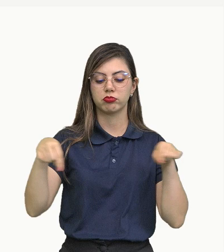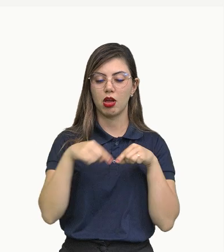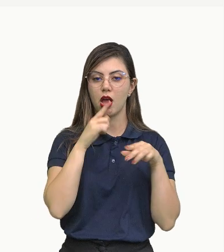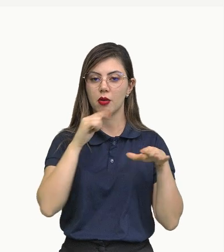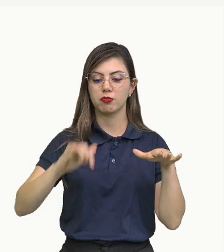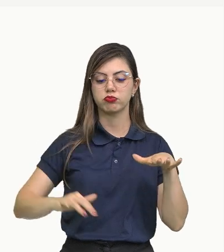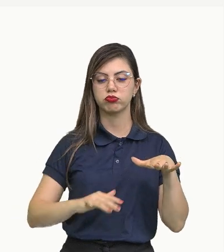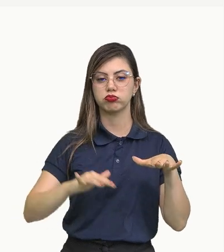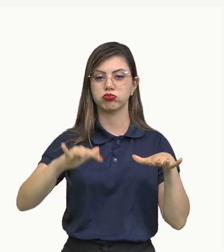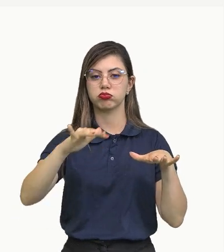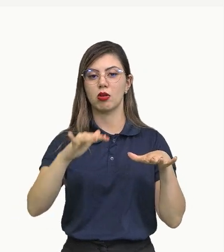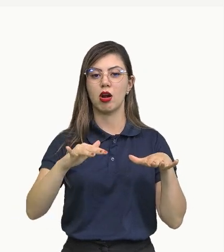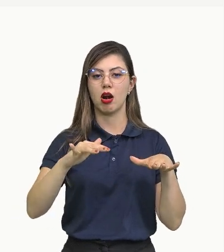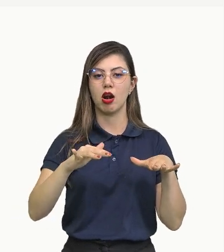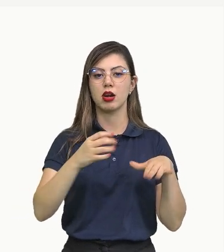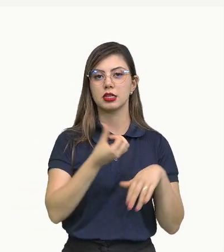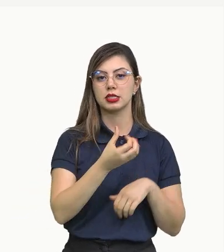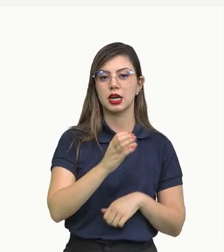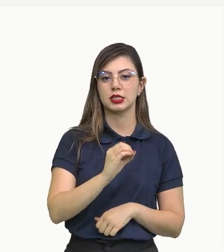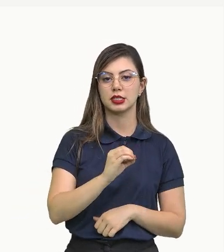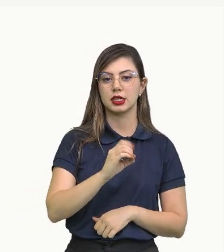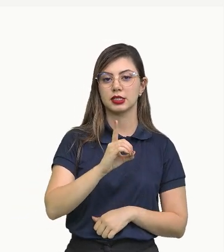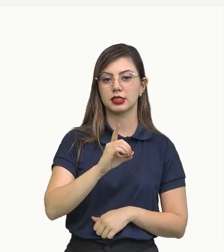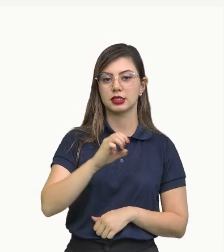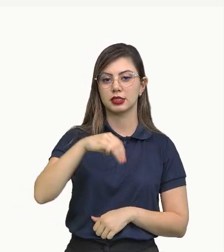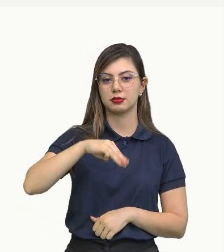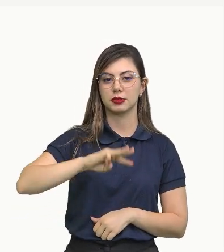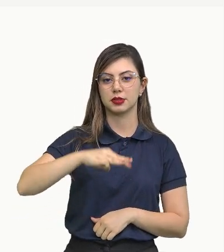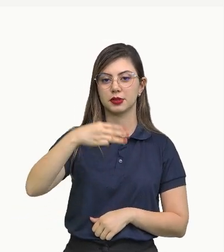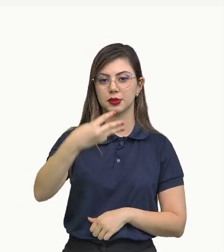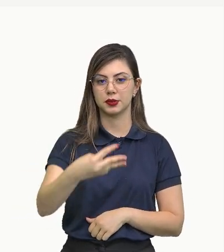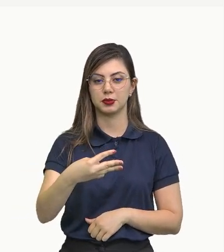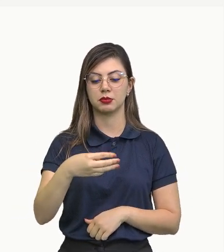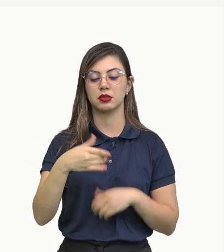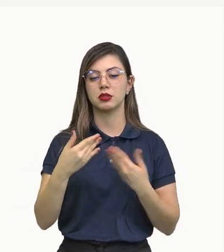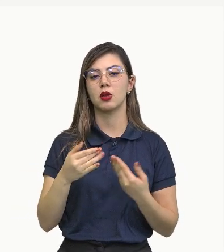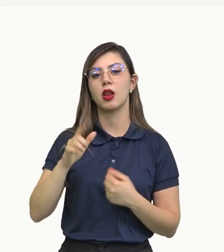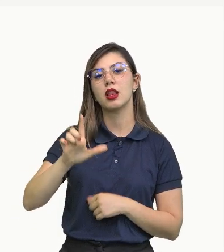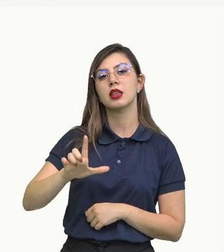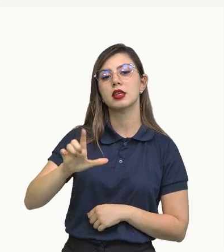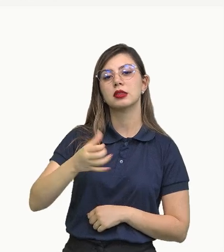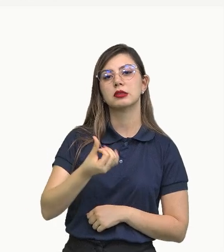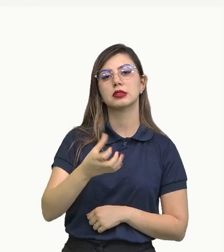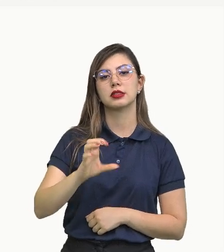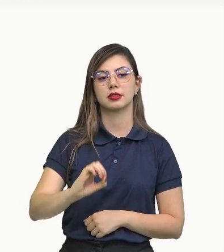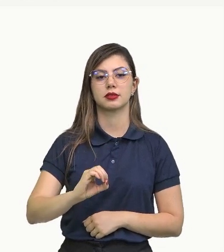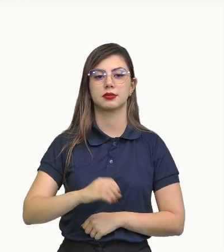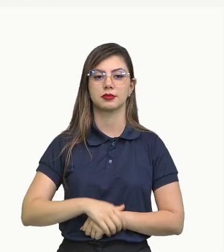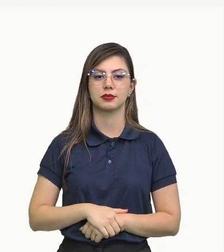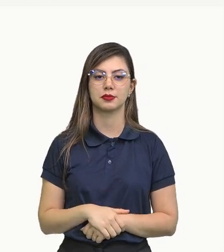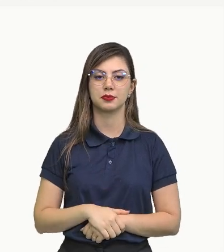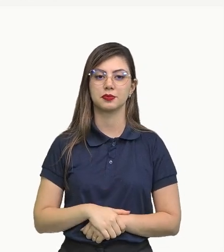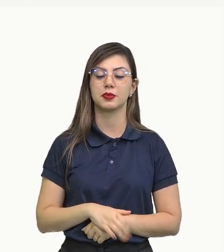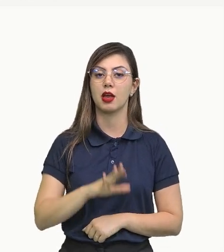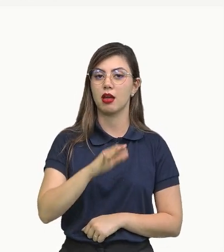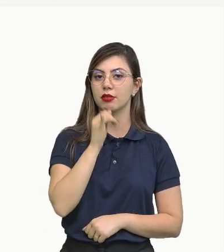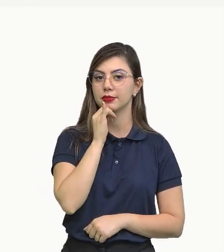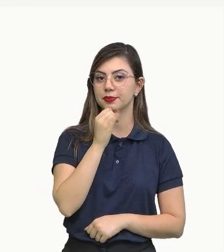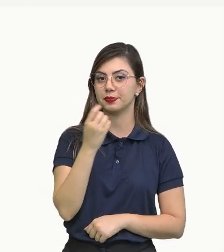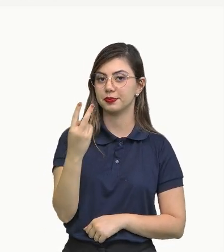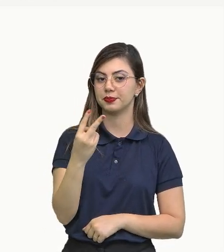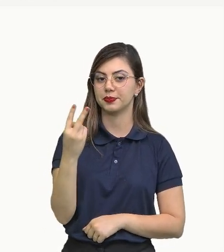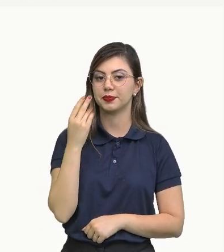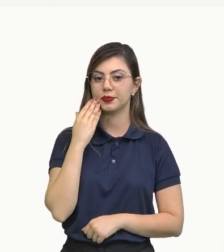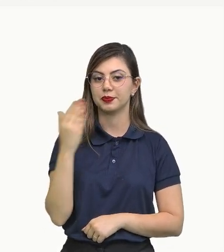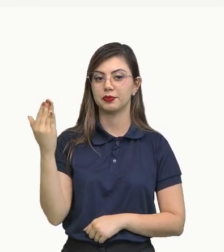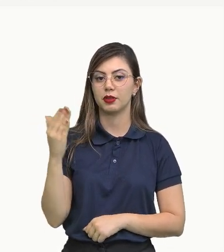decímetros cúbicos e a capacidade é sempre expressa em litros, é igual a 60 litros. O exemplo 2. Agora eu estou